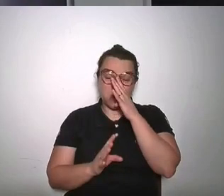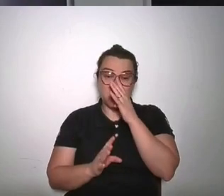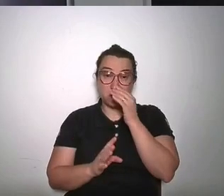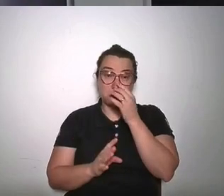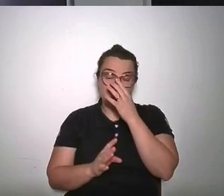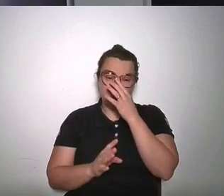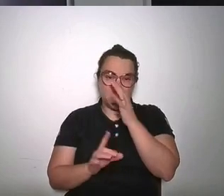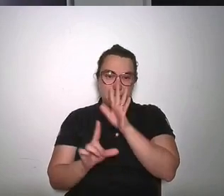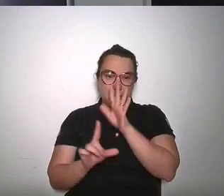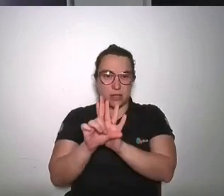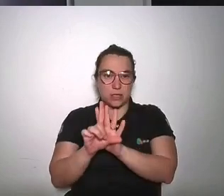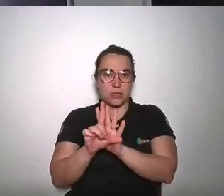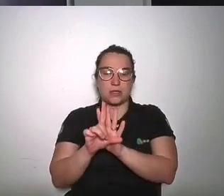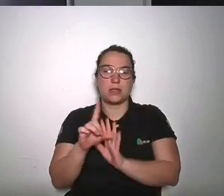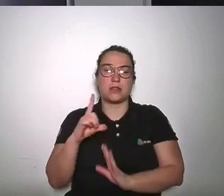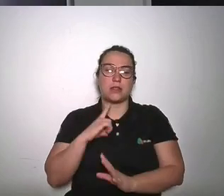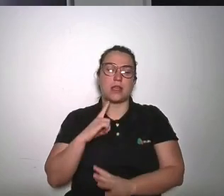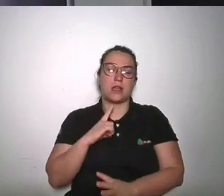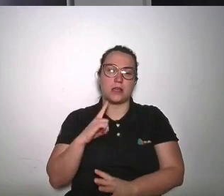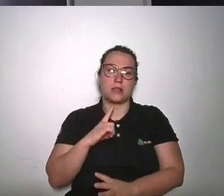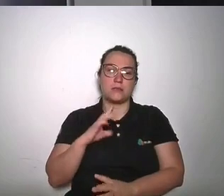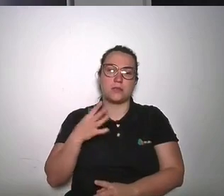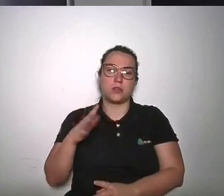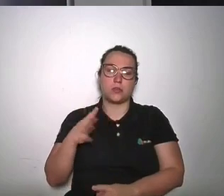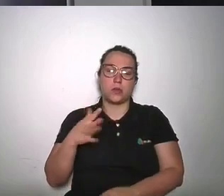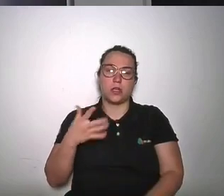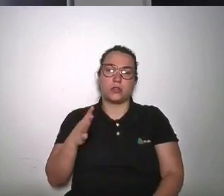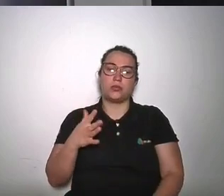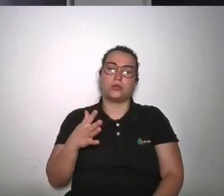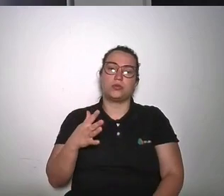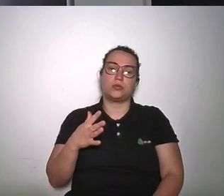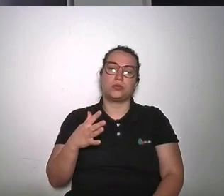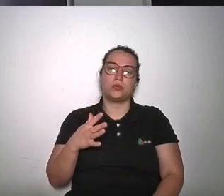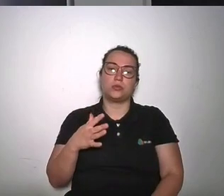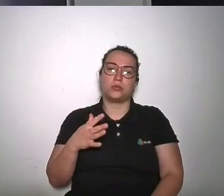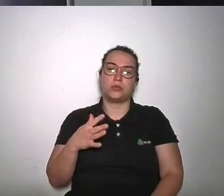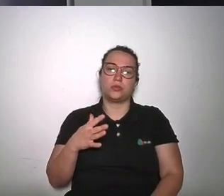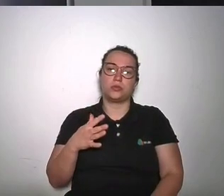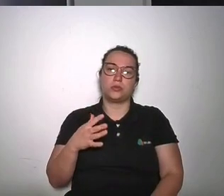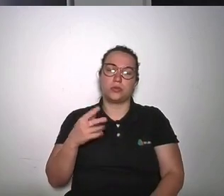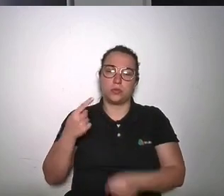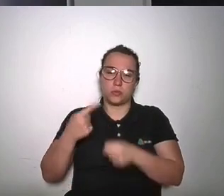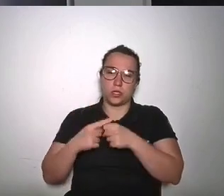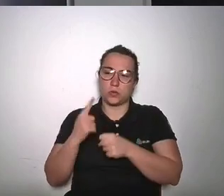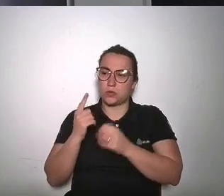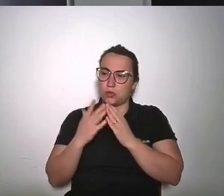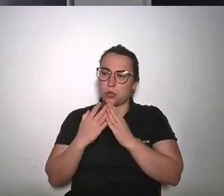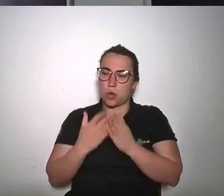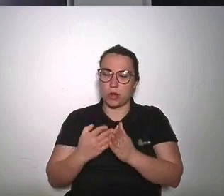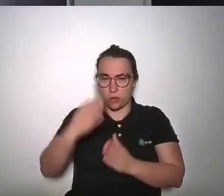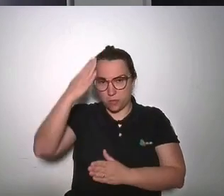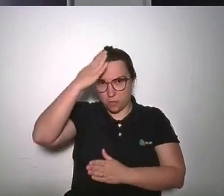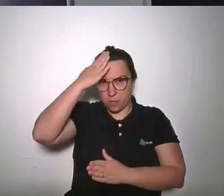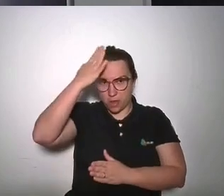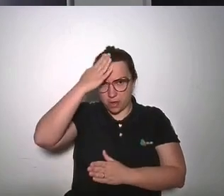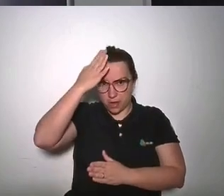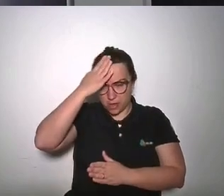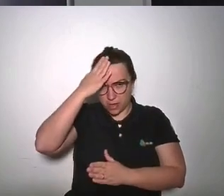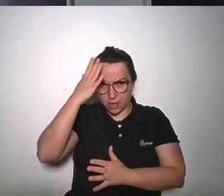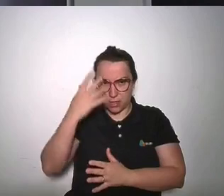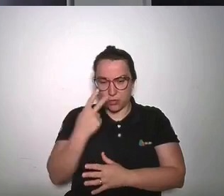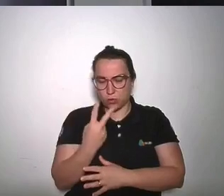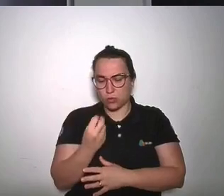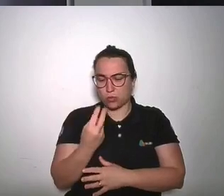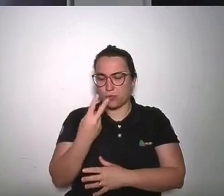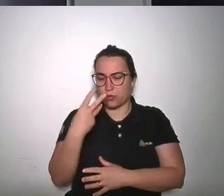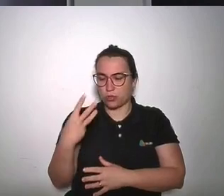Esta lei estima-se a receita e fixa a despesa para o exercício do município de Guaíra, Estado do Paraná, para o exercício financeiro de